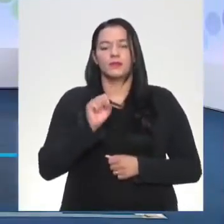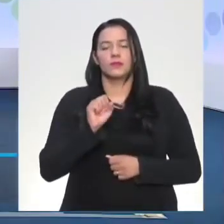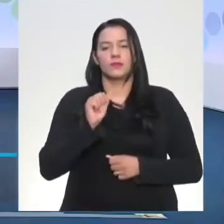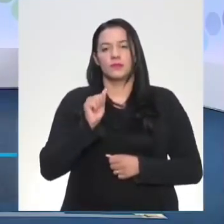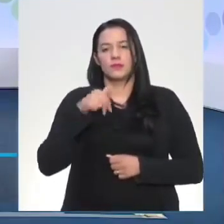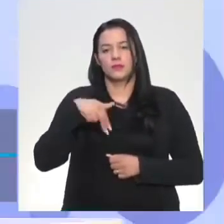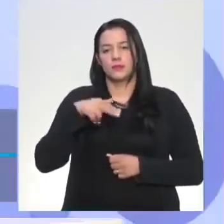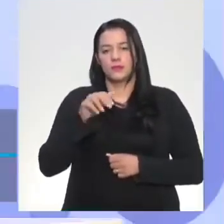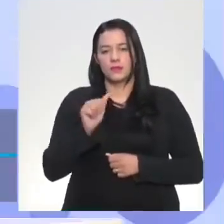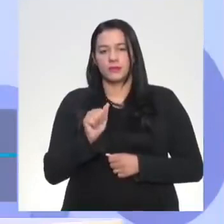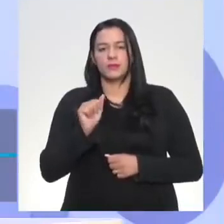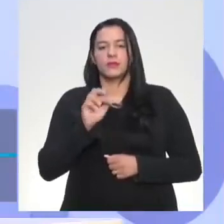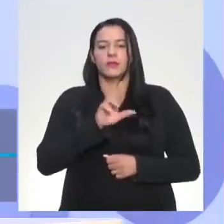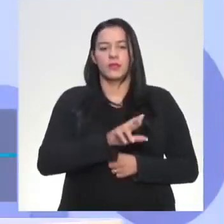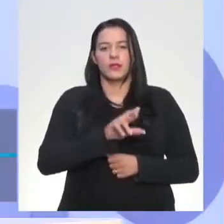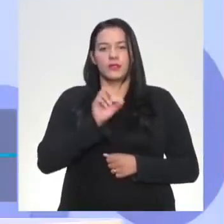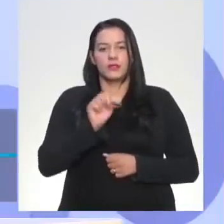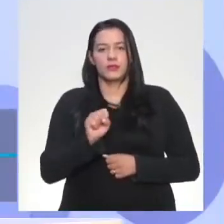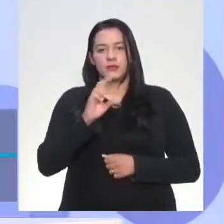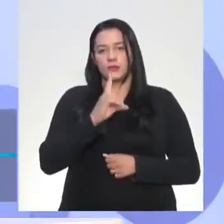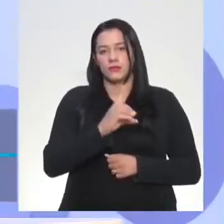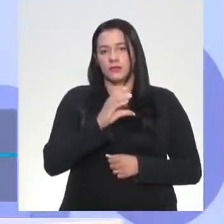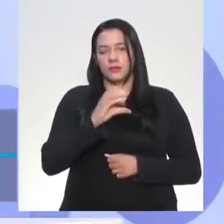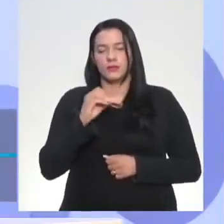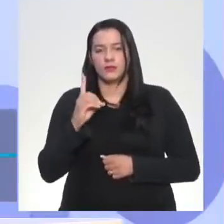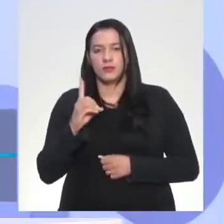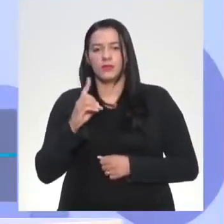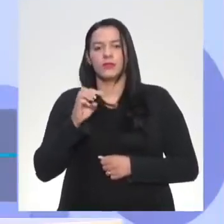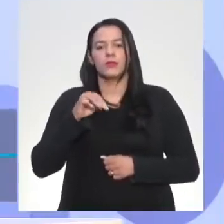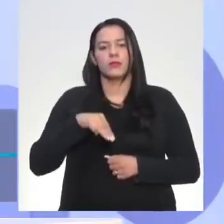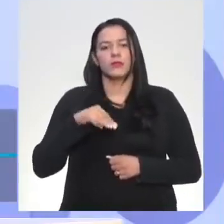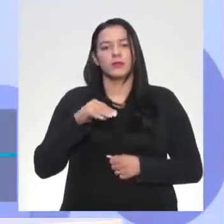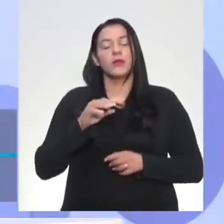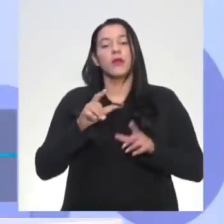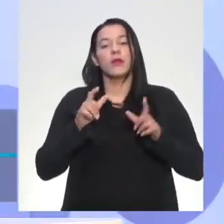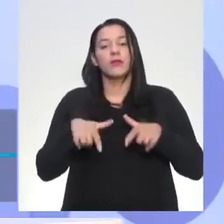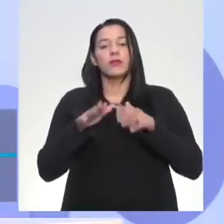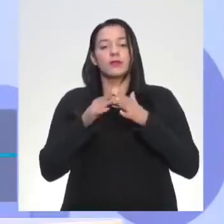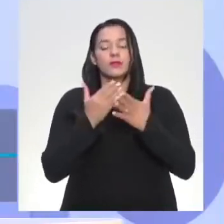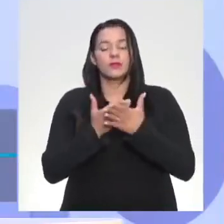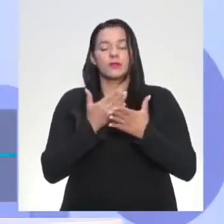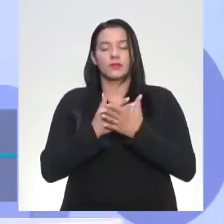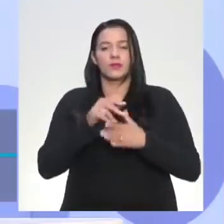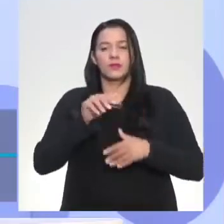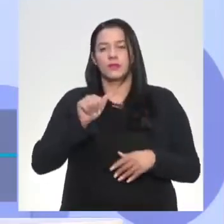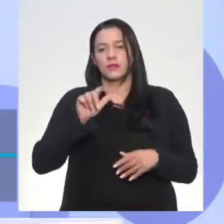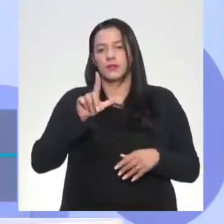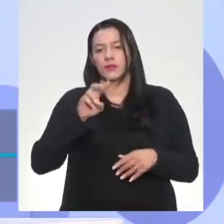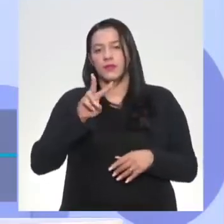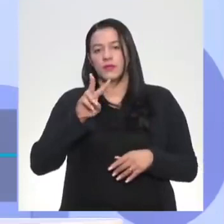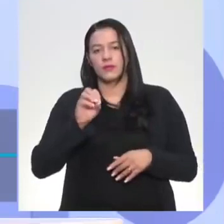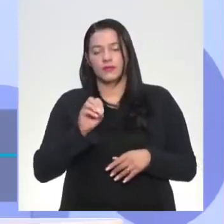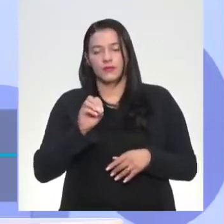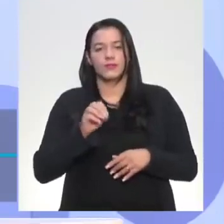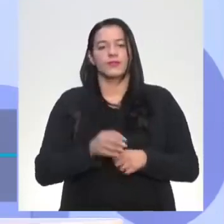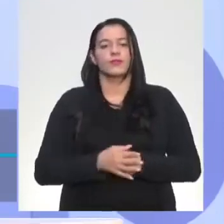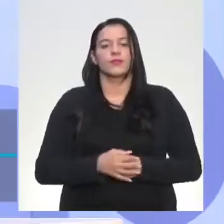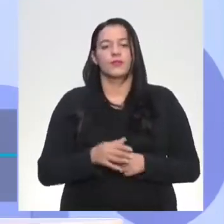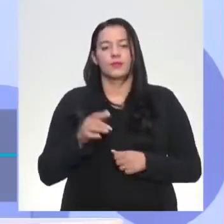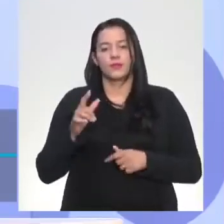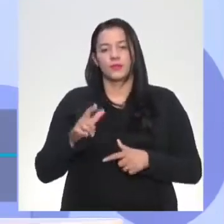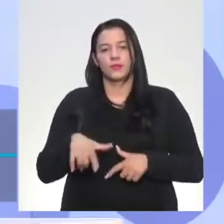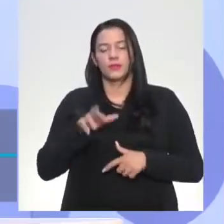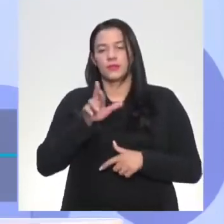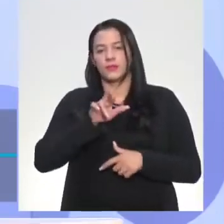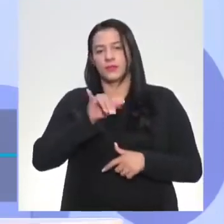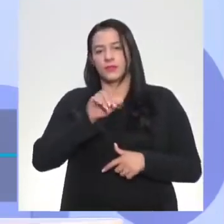são RS, CD, MP, o pessoal lá da Escola Álvaro de Souza Vieira, aqui em Ribeirão Pires,